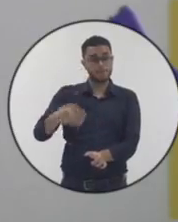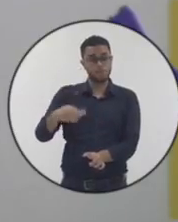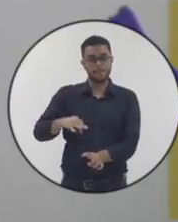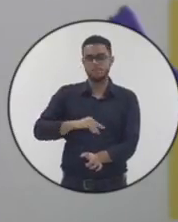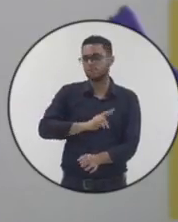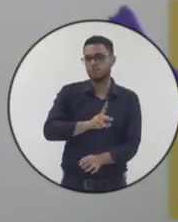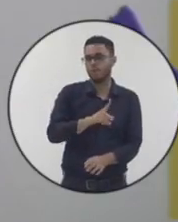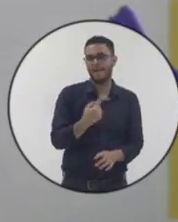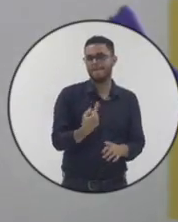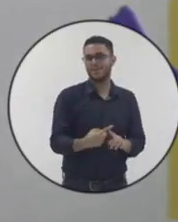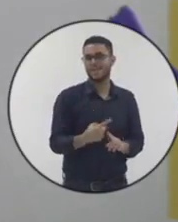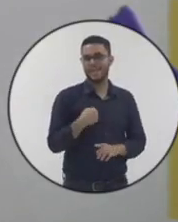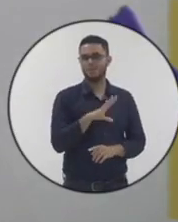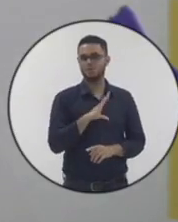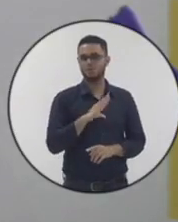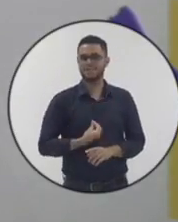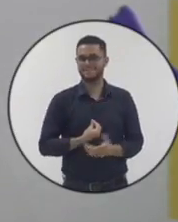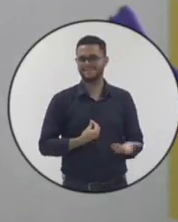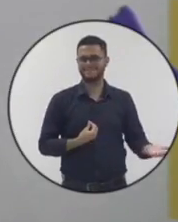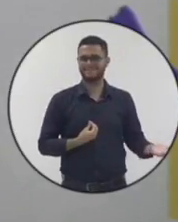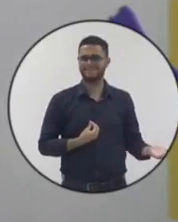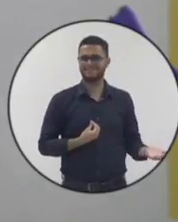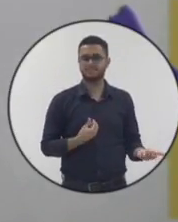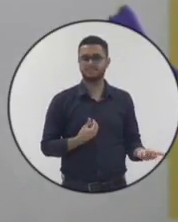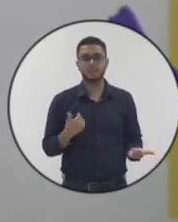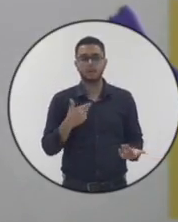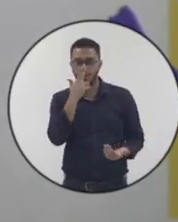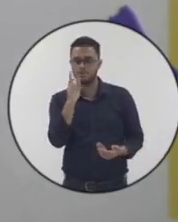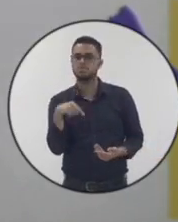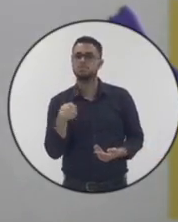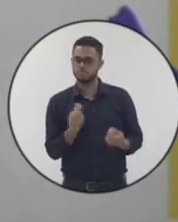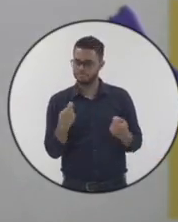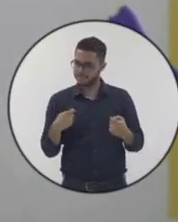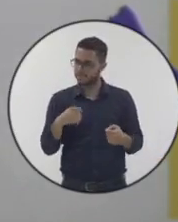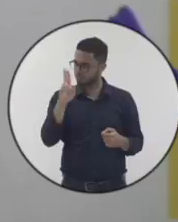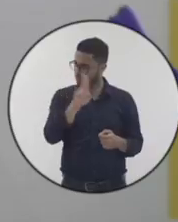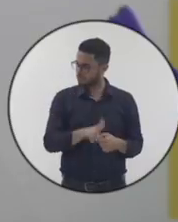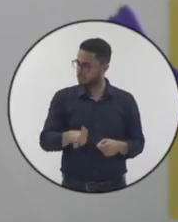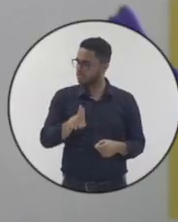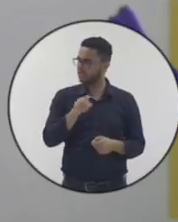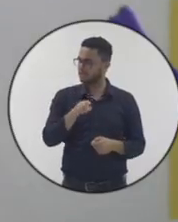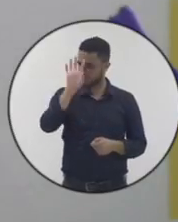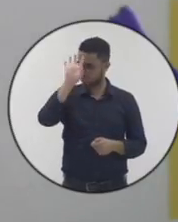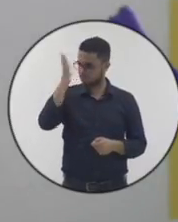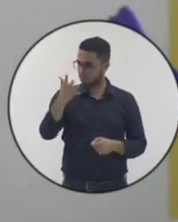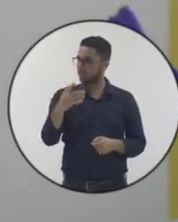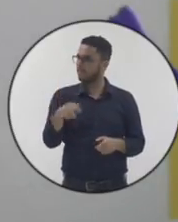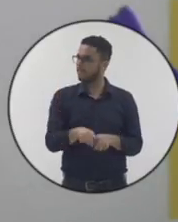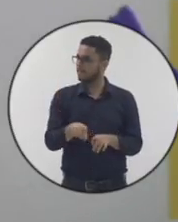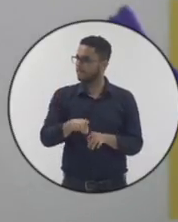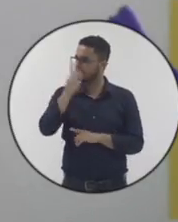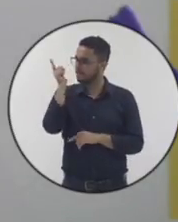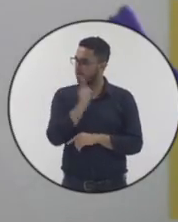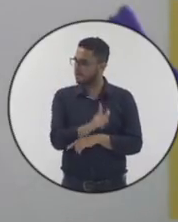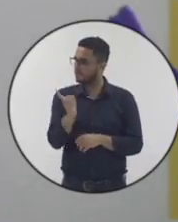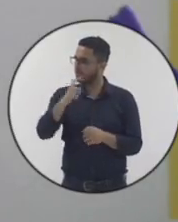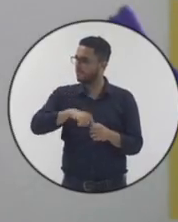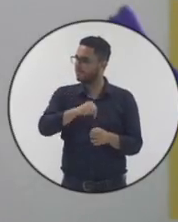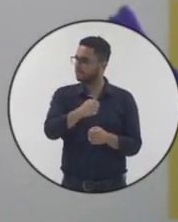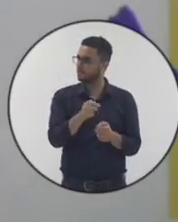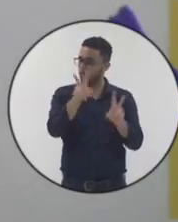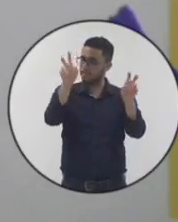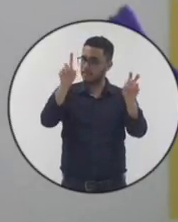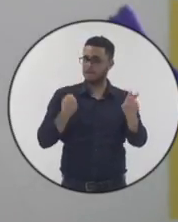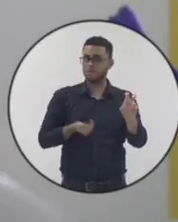transexual. Então, acho que a gente precisa utilizar também da resolução, acho que a gente vai fazer isso, né? Também para retomar isso que, para nós, a gente